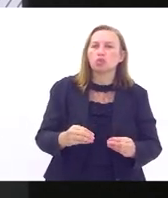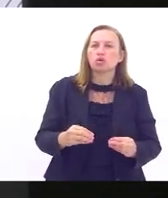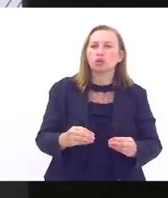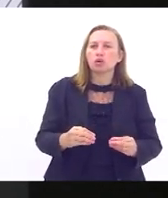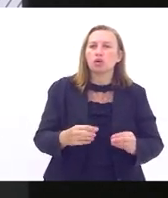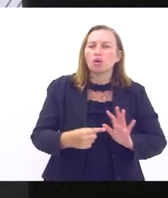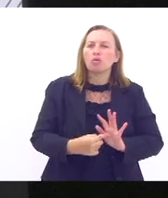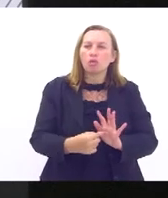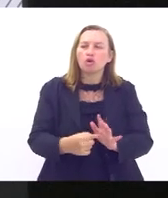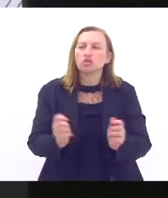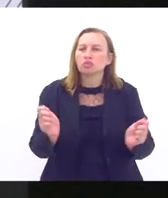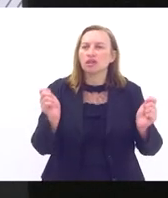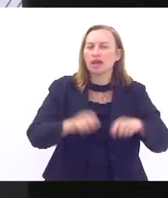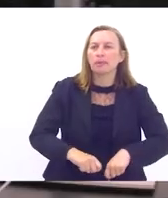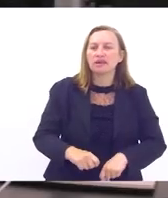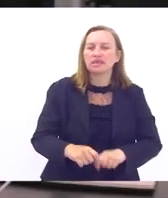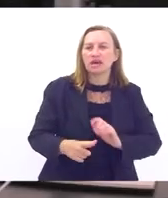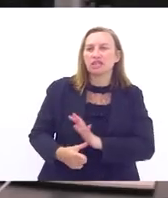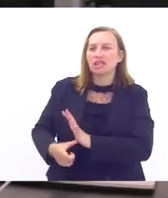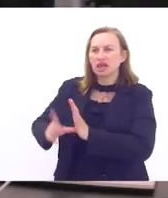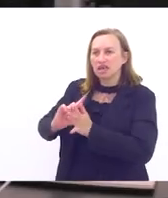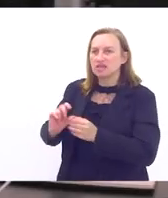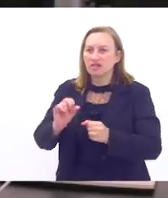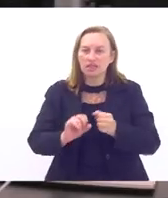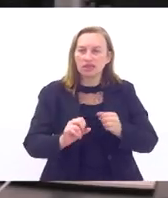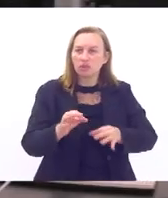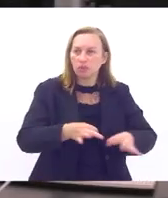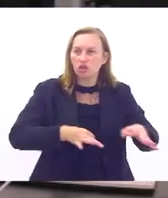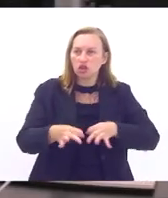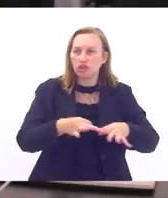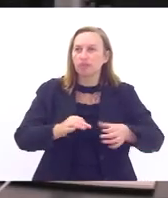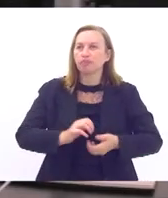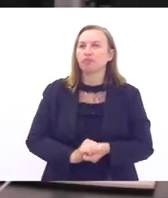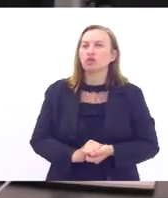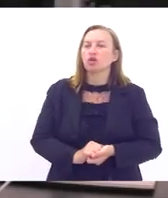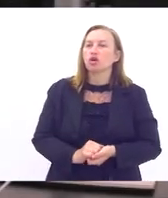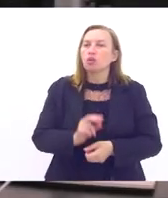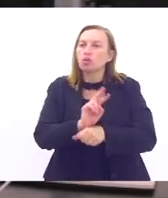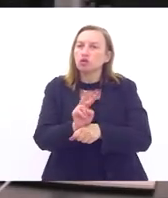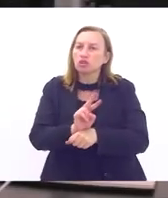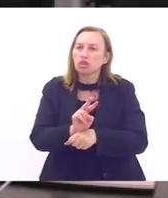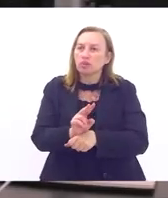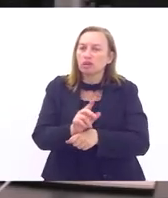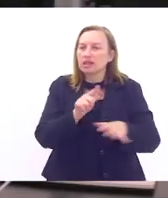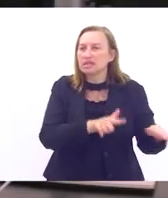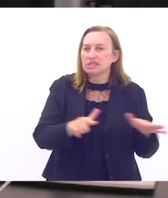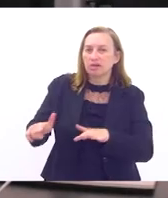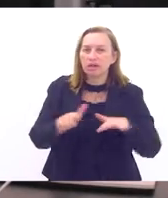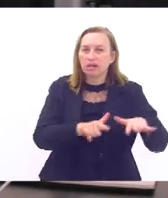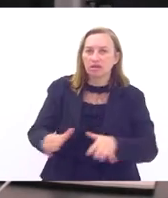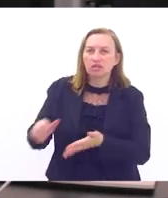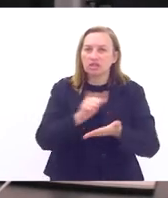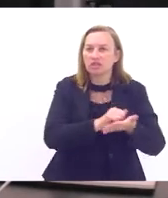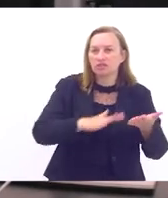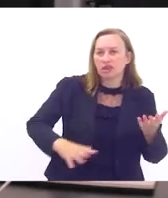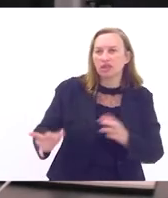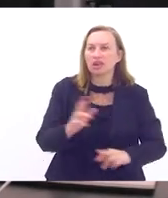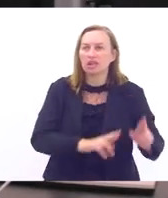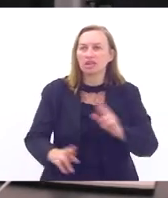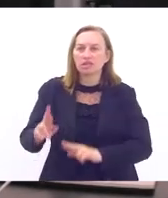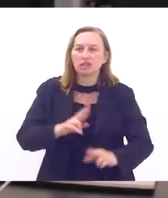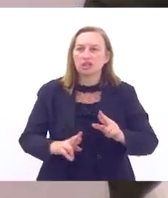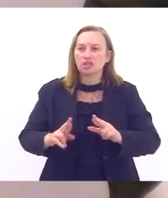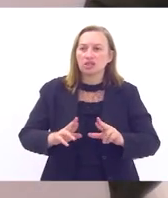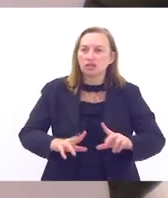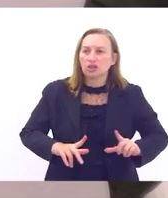se tinha capacidade de fazer antes do projeto, né? É, o monitoramento semanal do rol de atividades relacionadas à execução